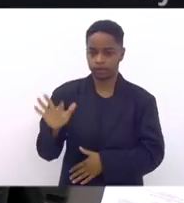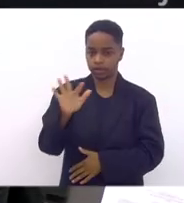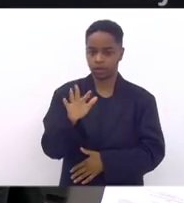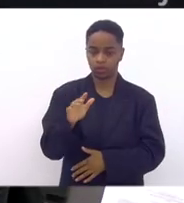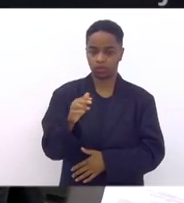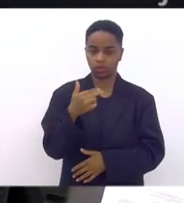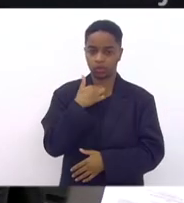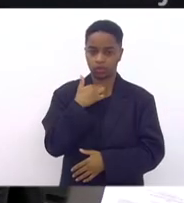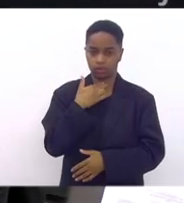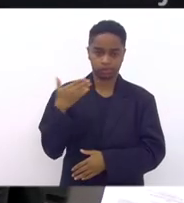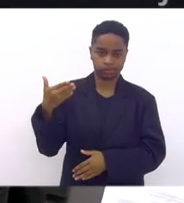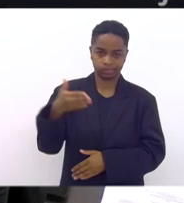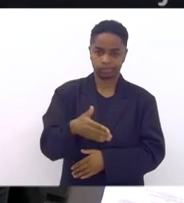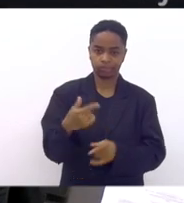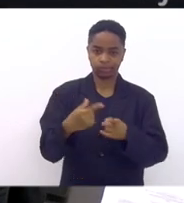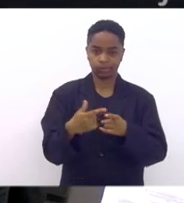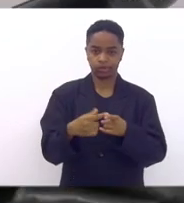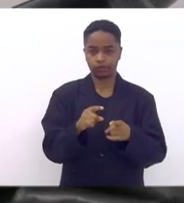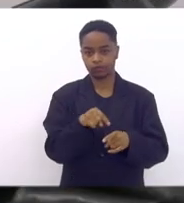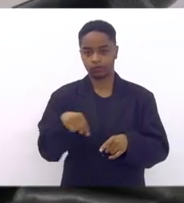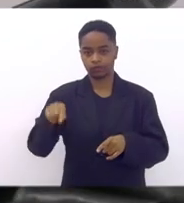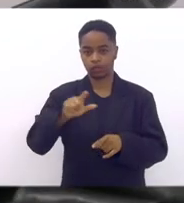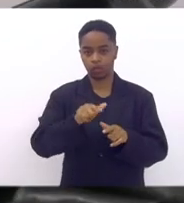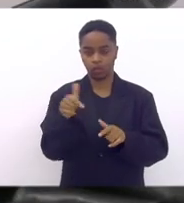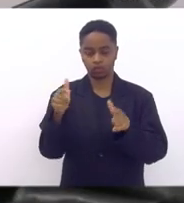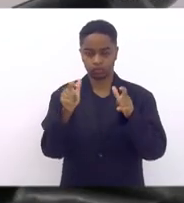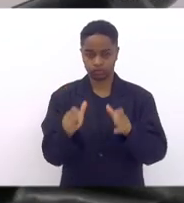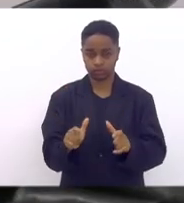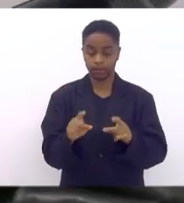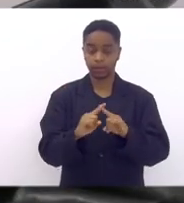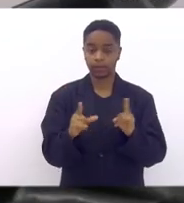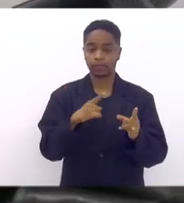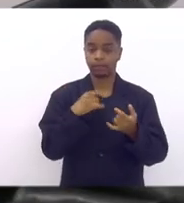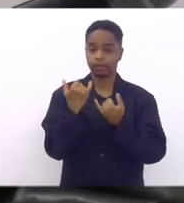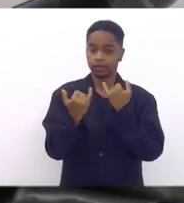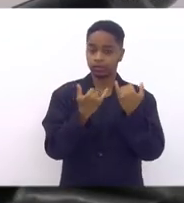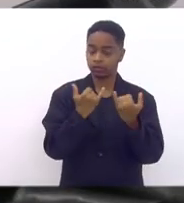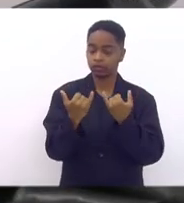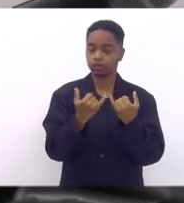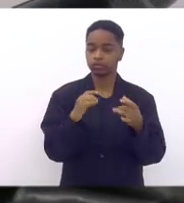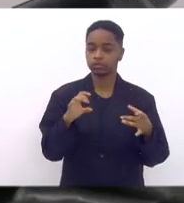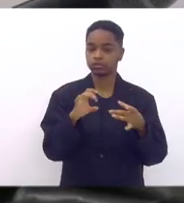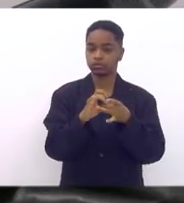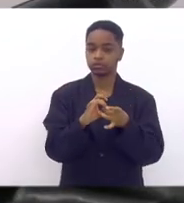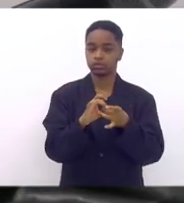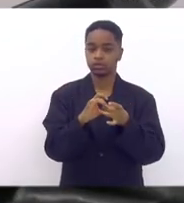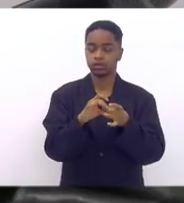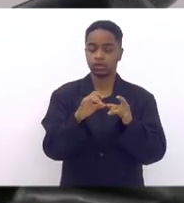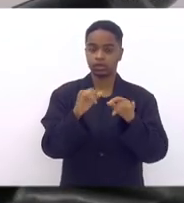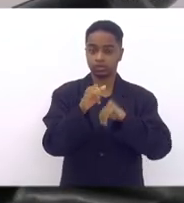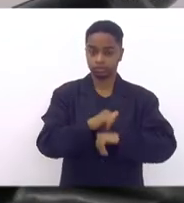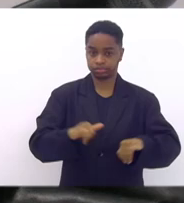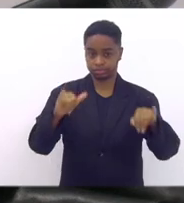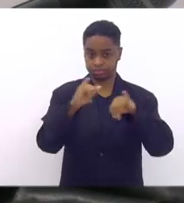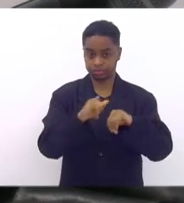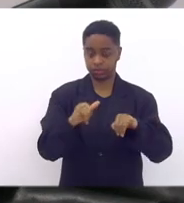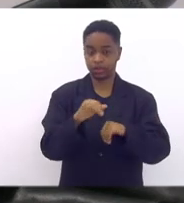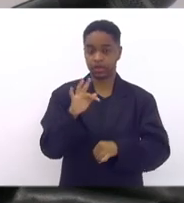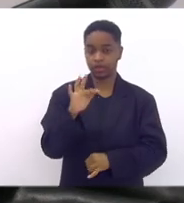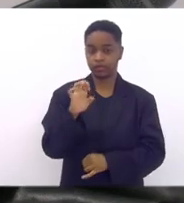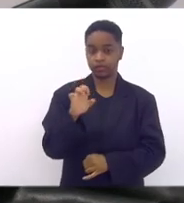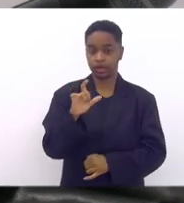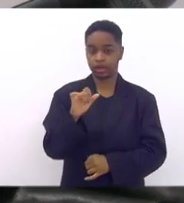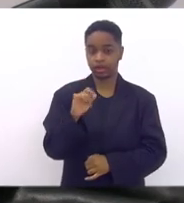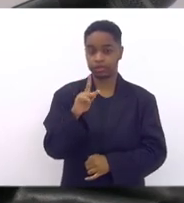pode vir porque ele tá em votação Ah tá segundo informações vinculadas da Imprensa o Dr Felipe membro da